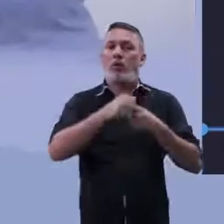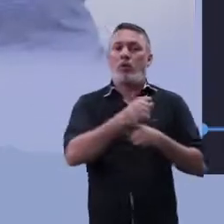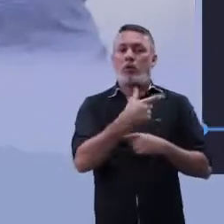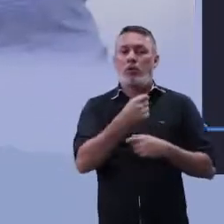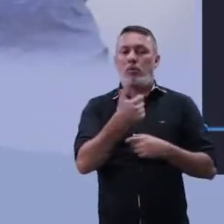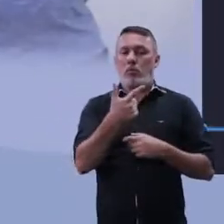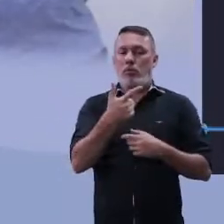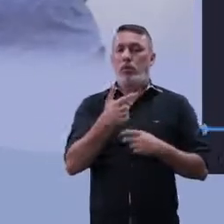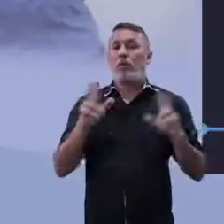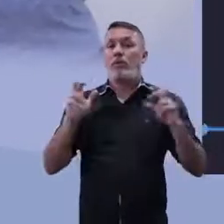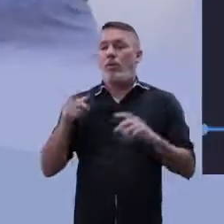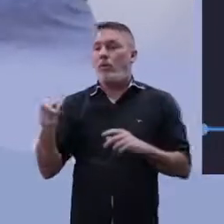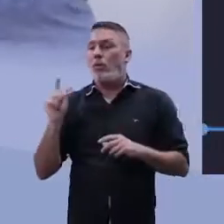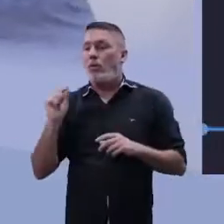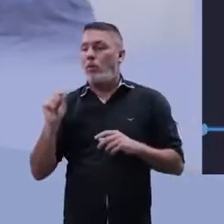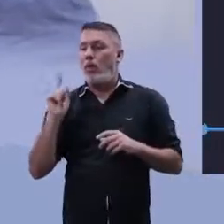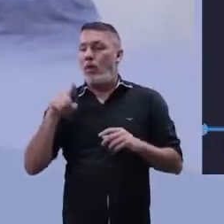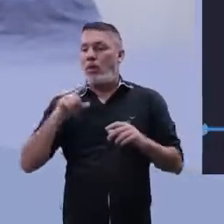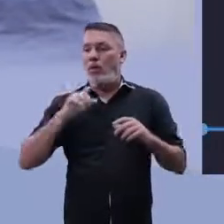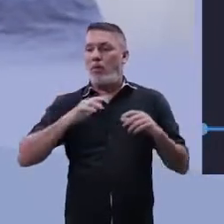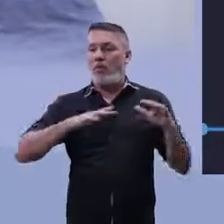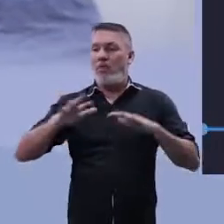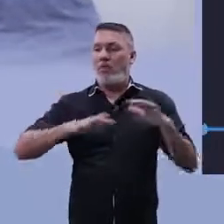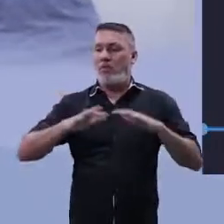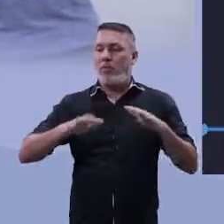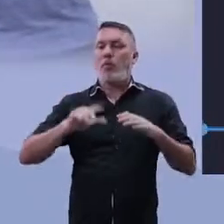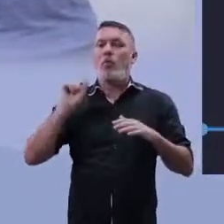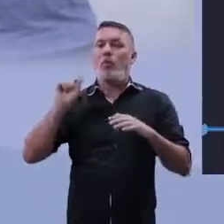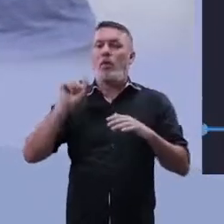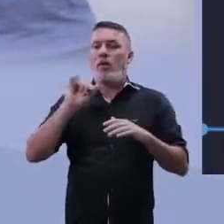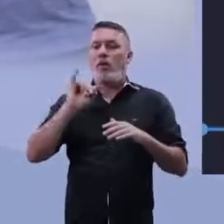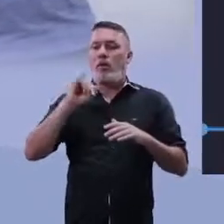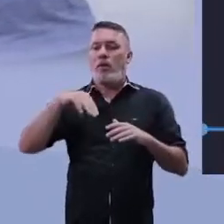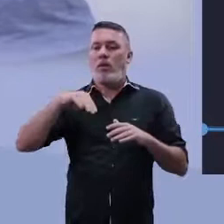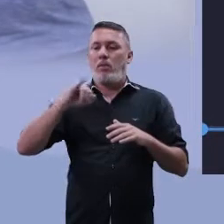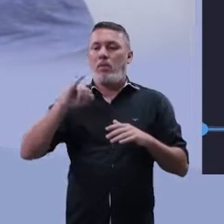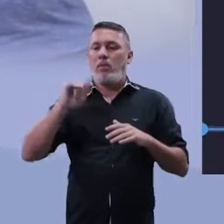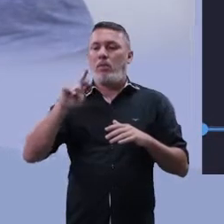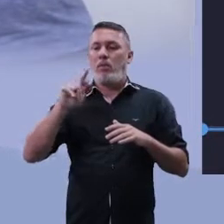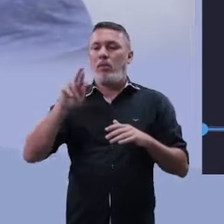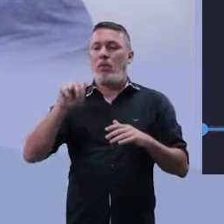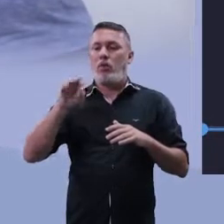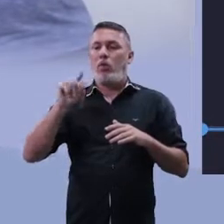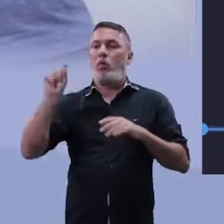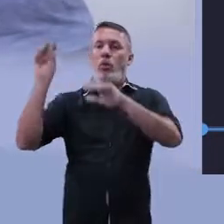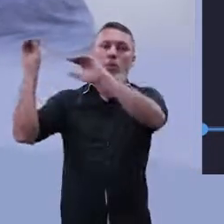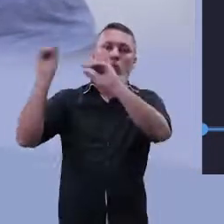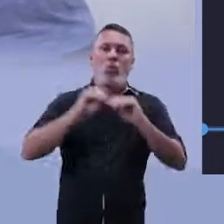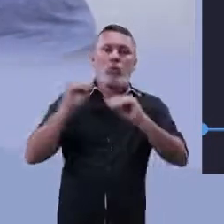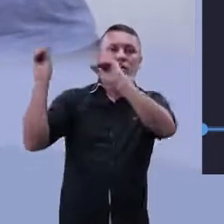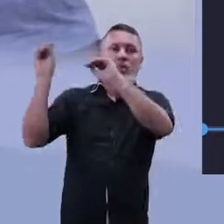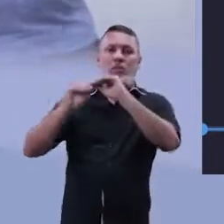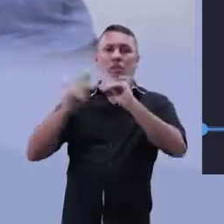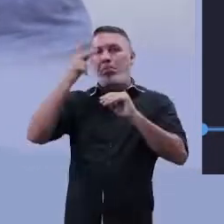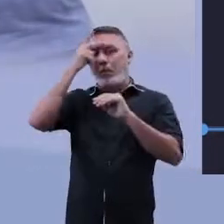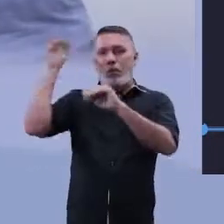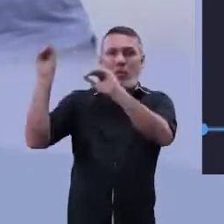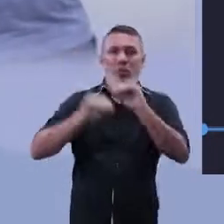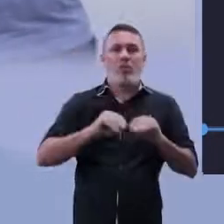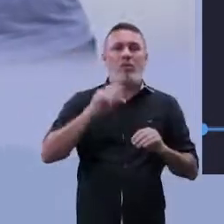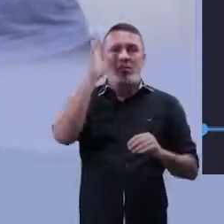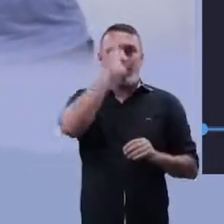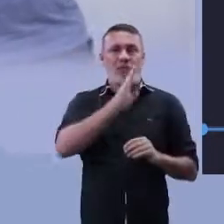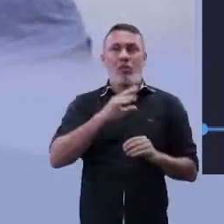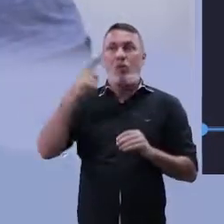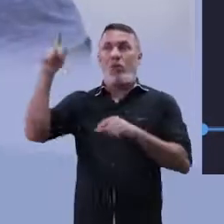o movimento imigratório para o Brasil no século XXI. É uma redação que ocorreu em 2012, mas